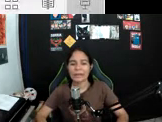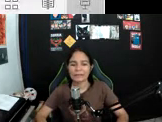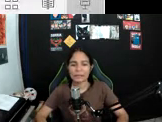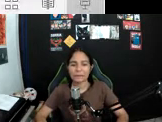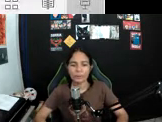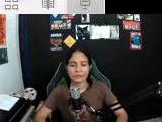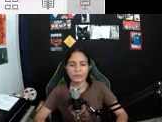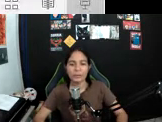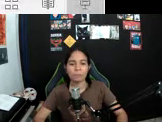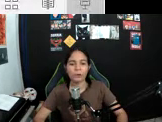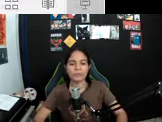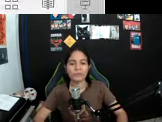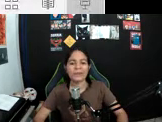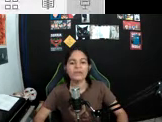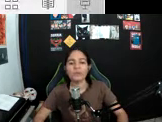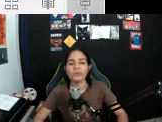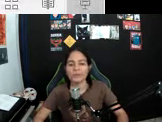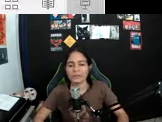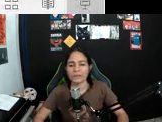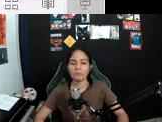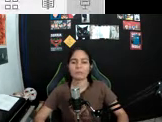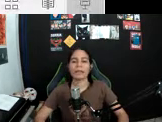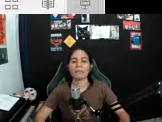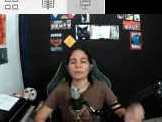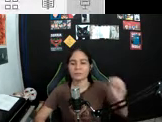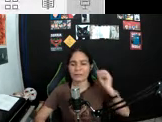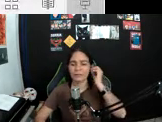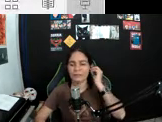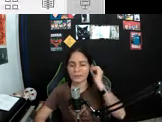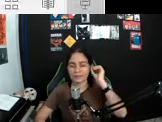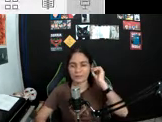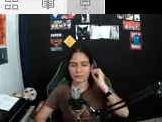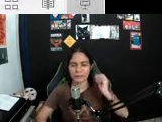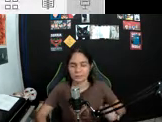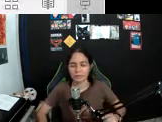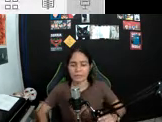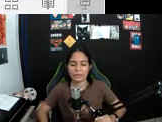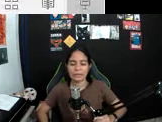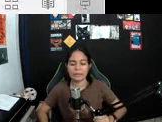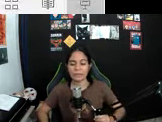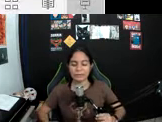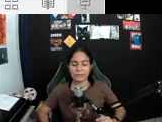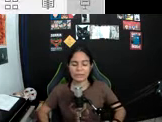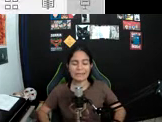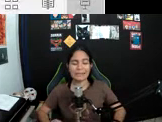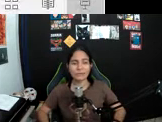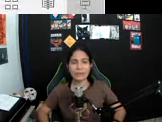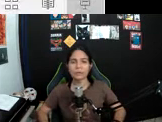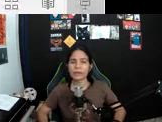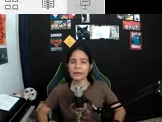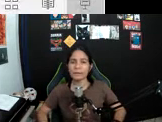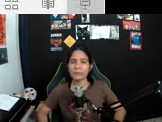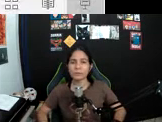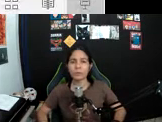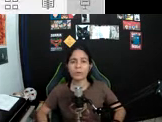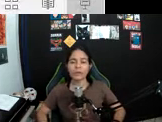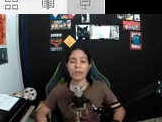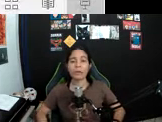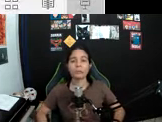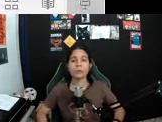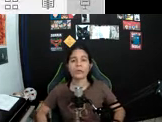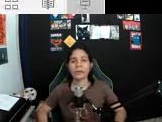representações visuais e informações que possam induzir a promessas de resultados. Então, gente, isso é algo